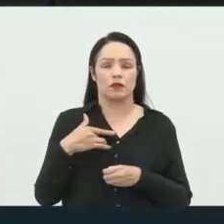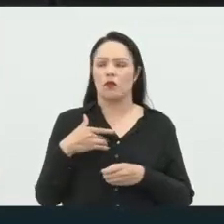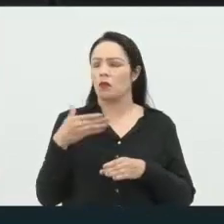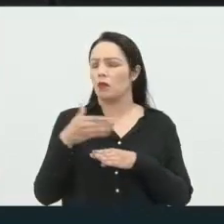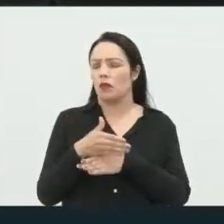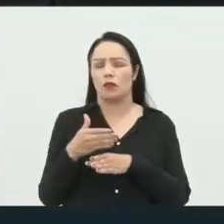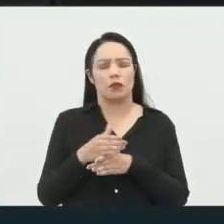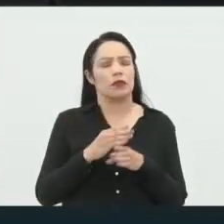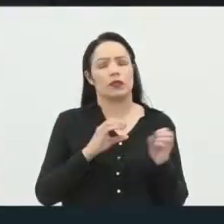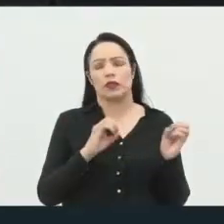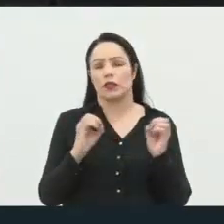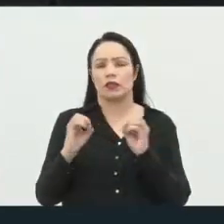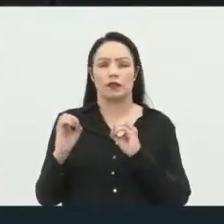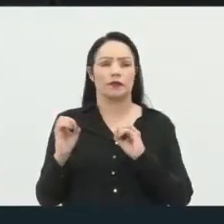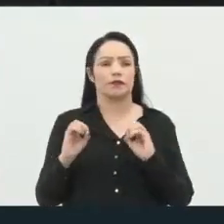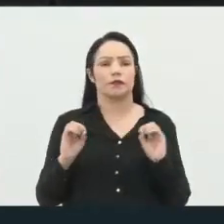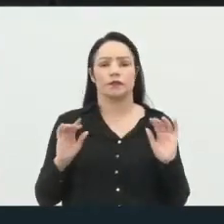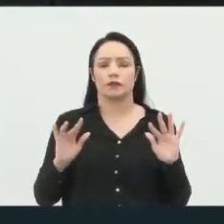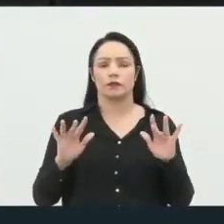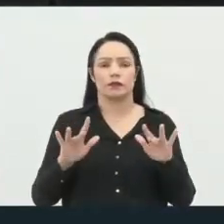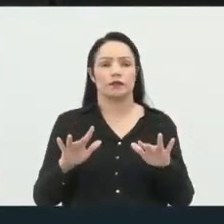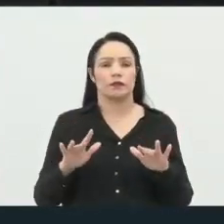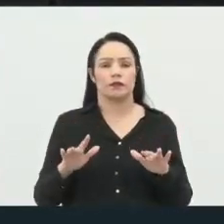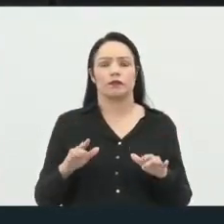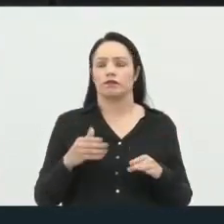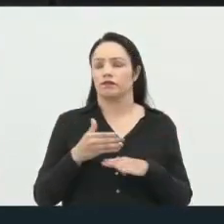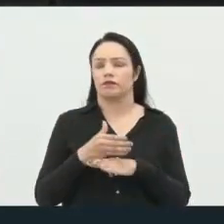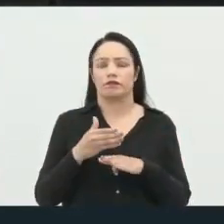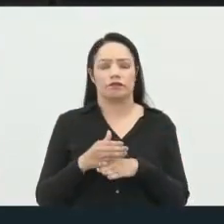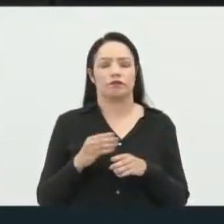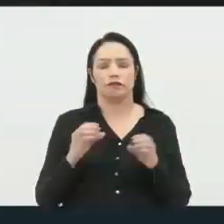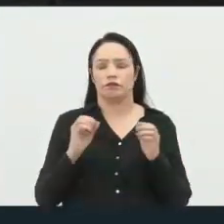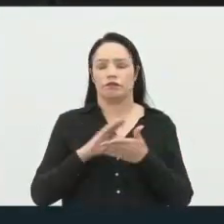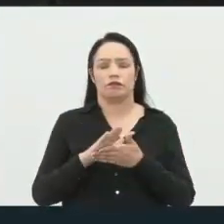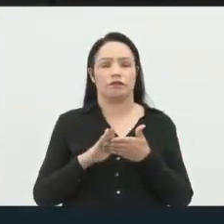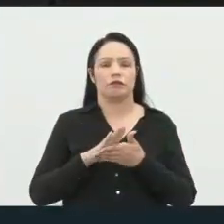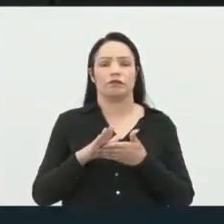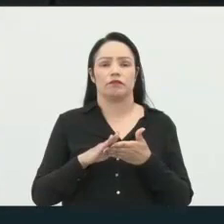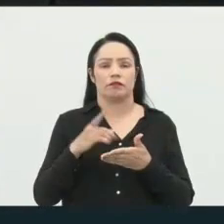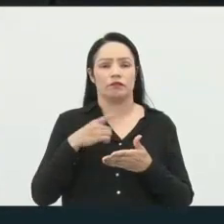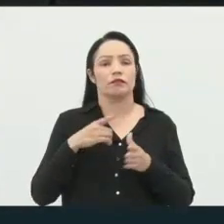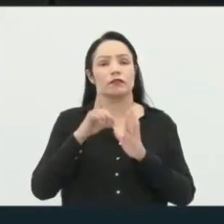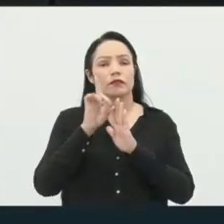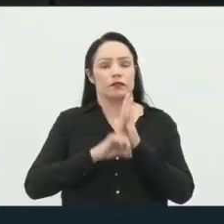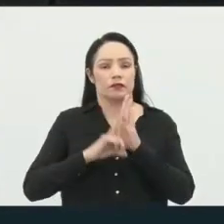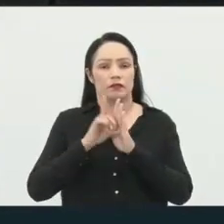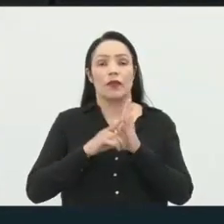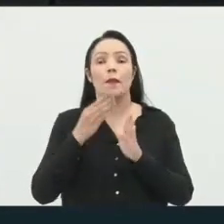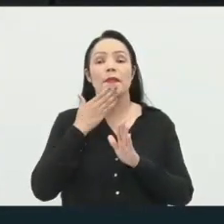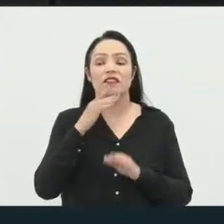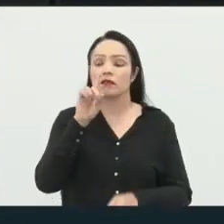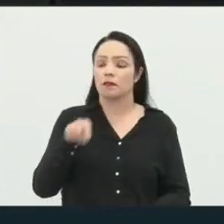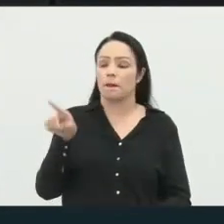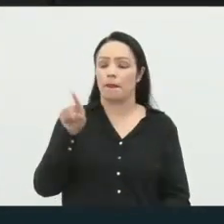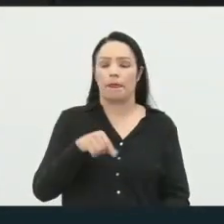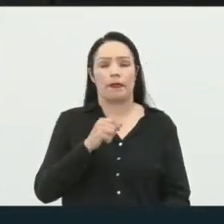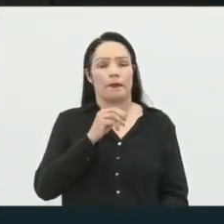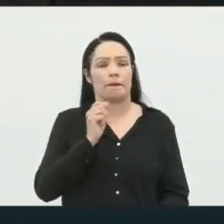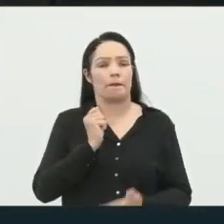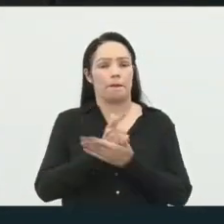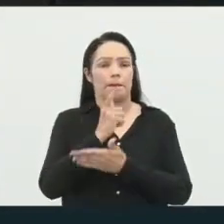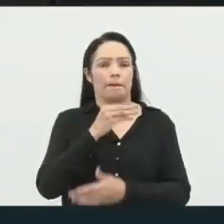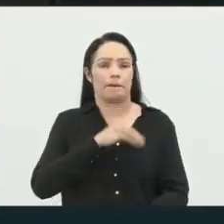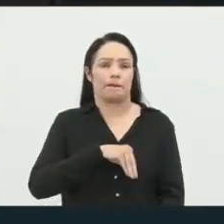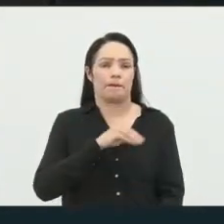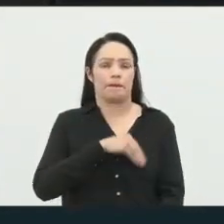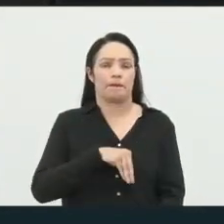nenhuma audiência que não participou de nada e empreta um documento pedindo a suspensão desses pagamentos Aonde